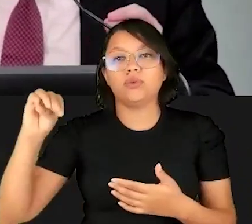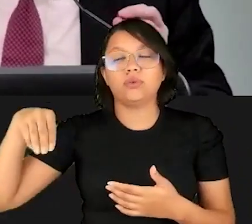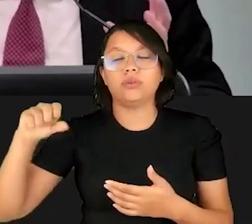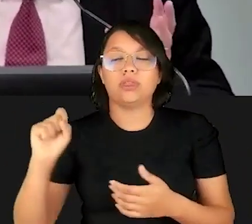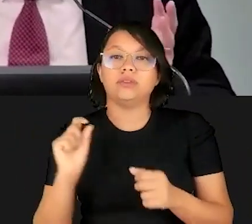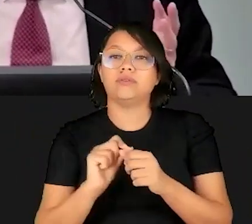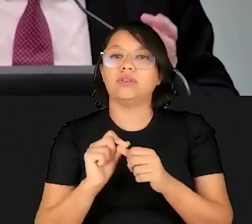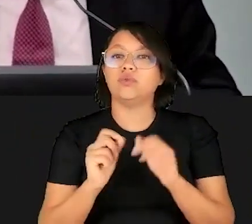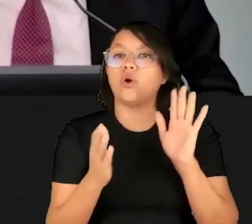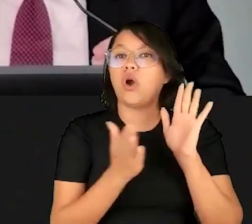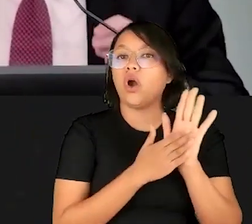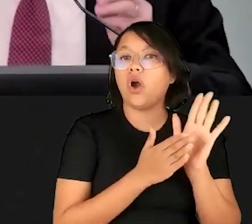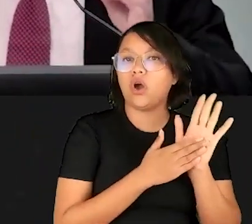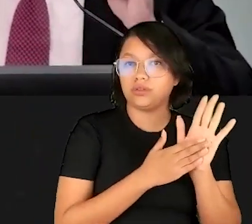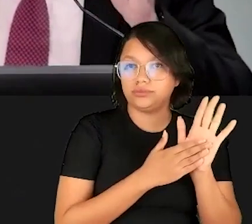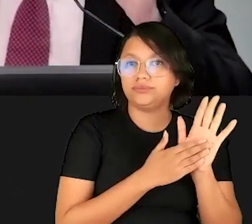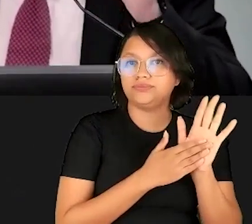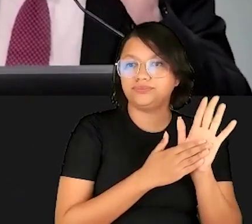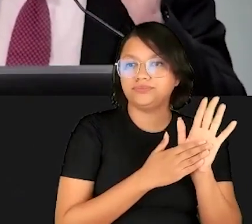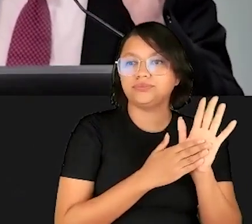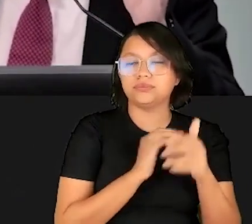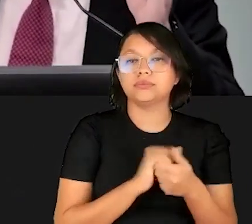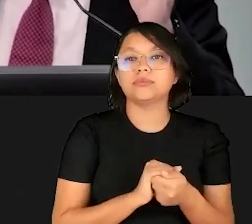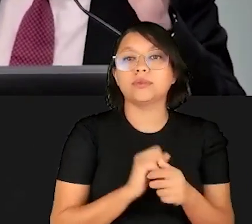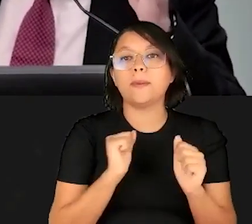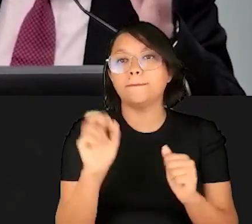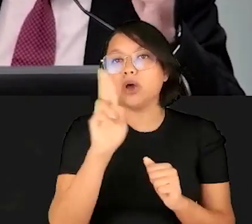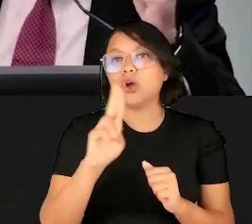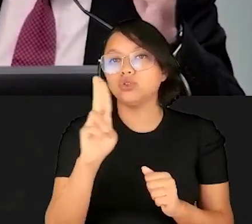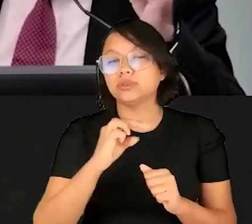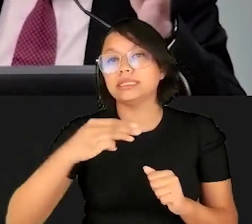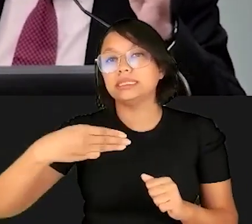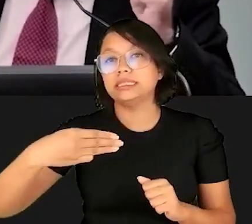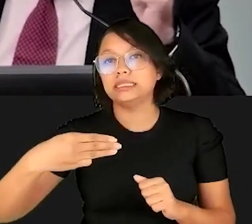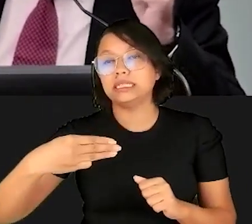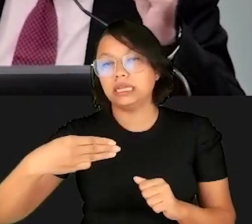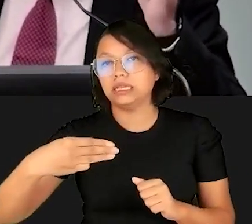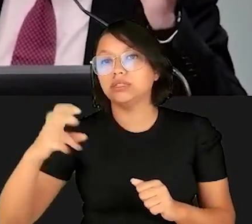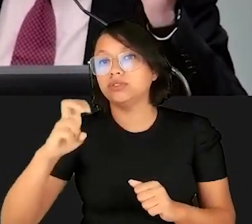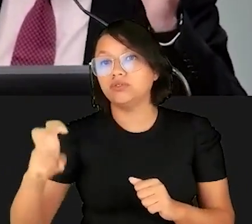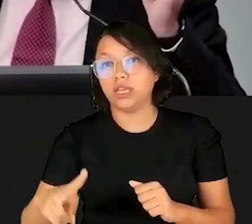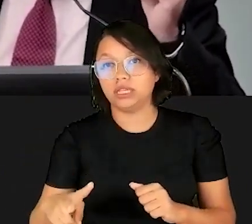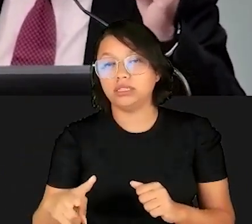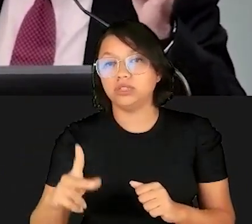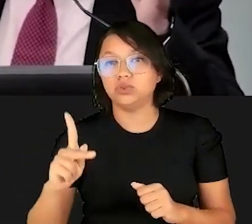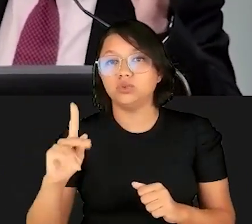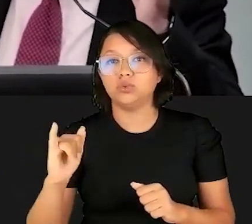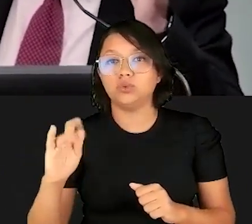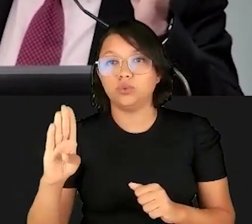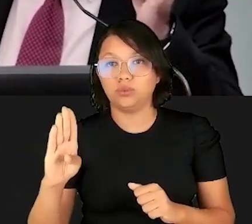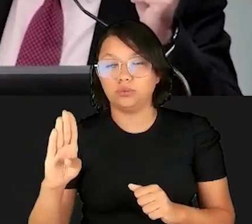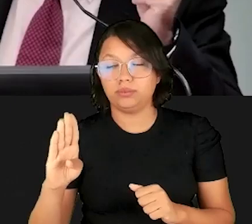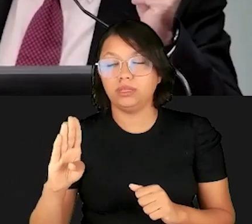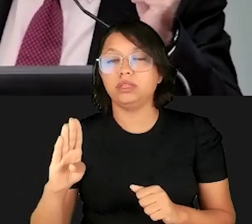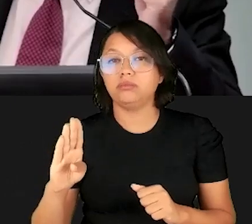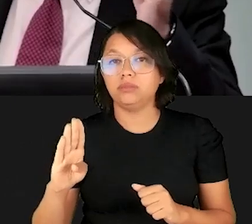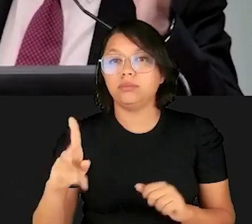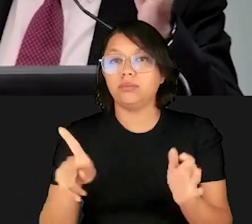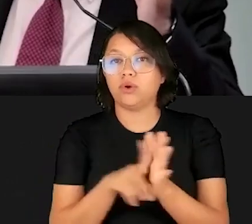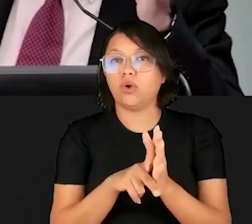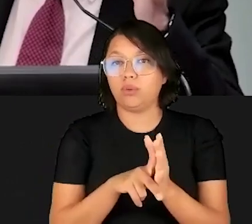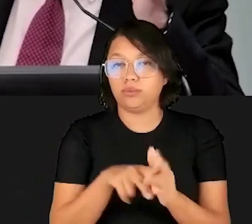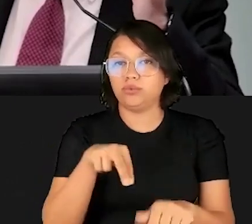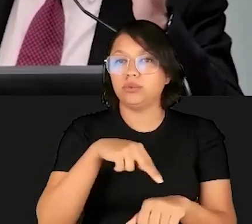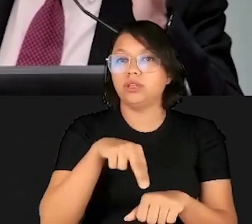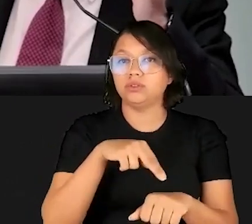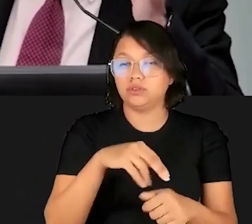fez uma proposta. Vocês poderiam usar 3 vezes o PIB per capita nacional